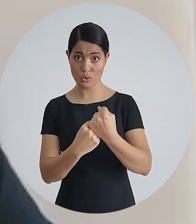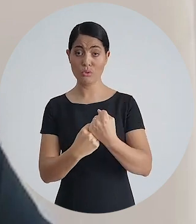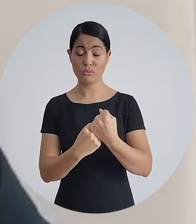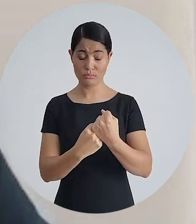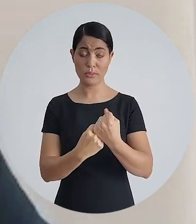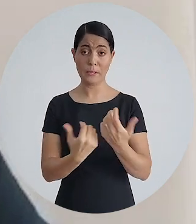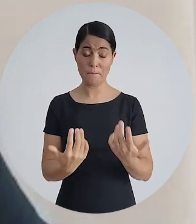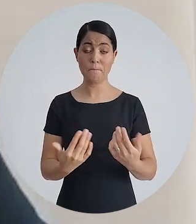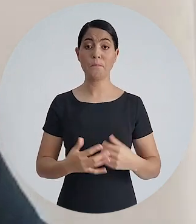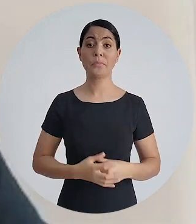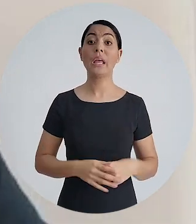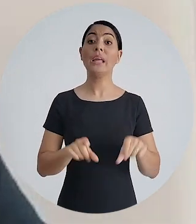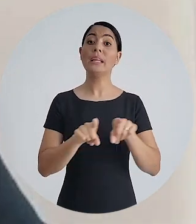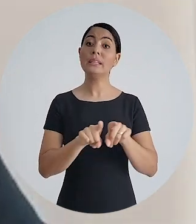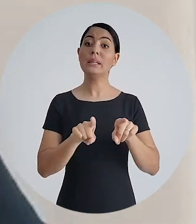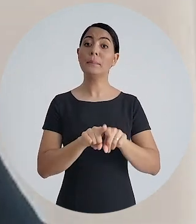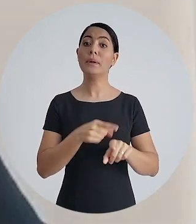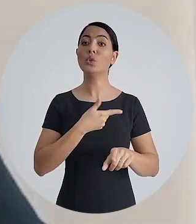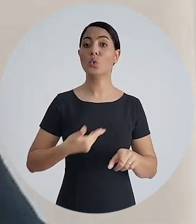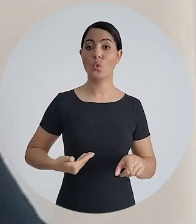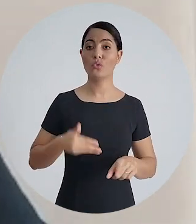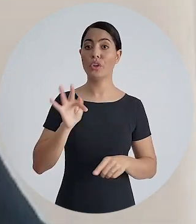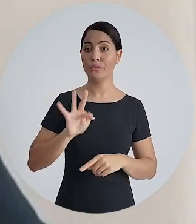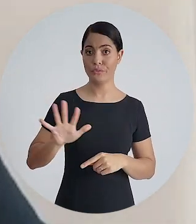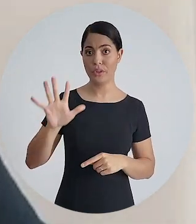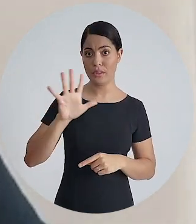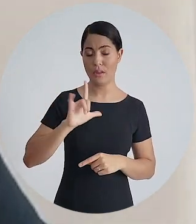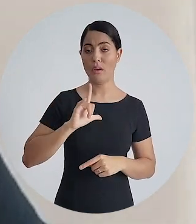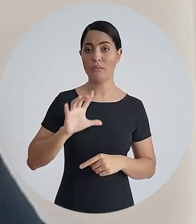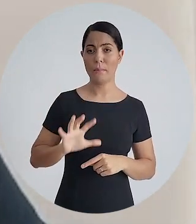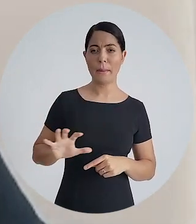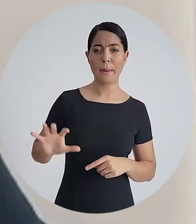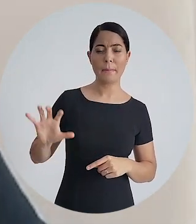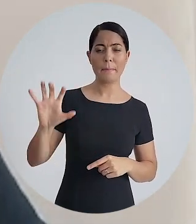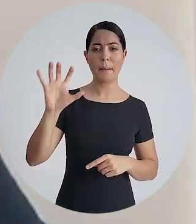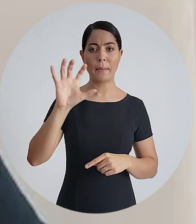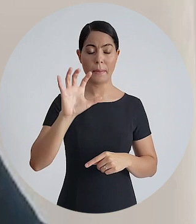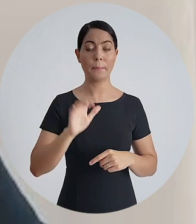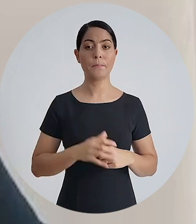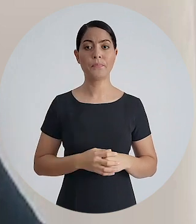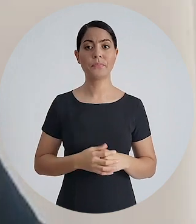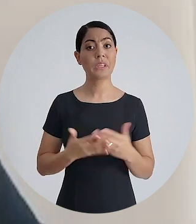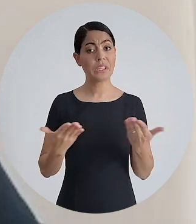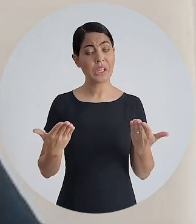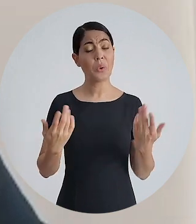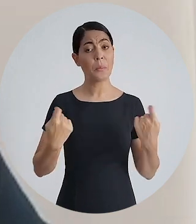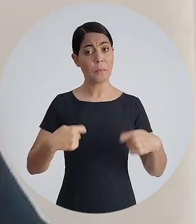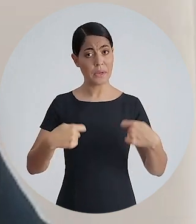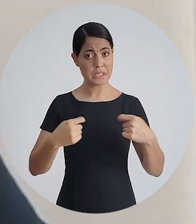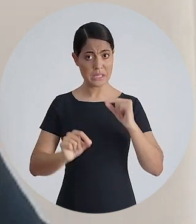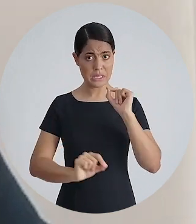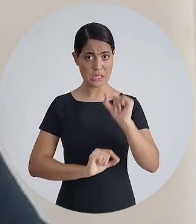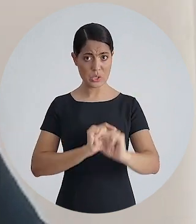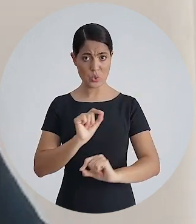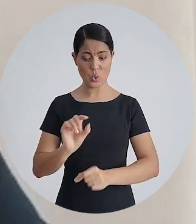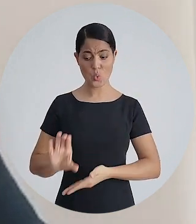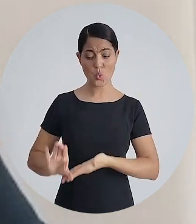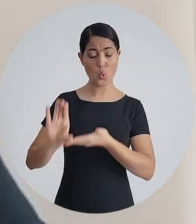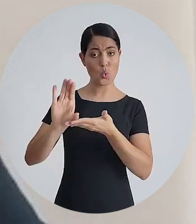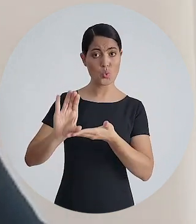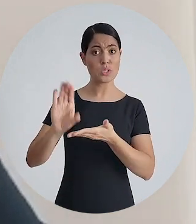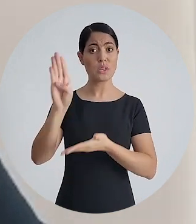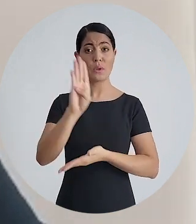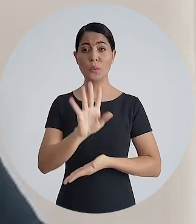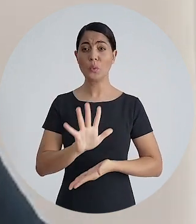pelos órgãos que compreendem o governo federal. Então, o Estado brasileiro precisa deste